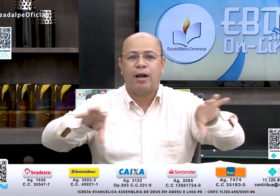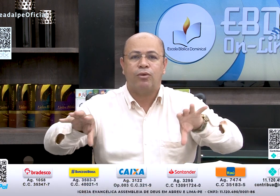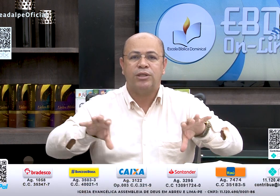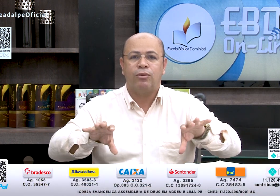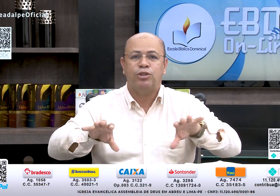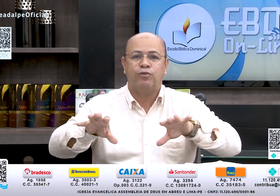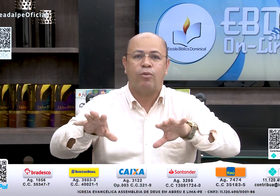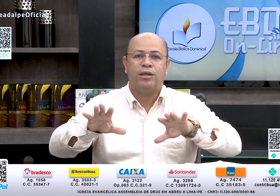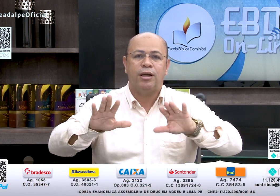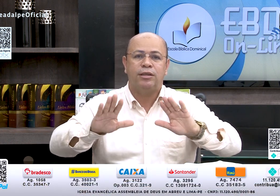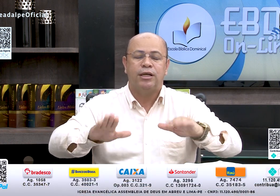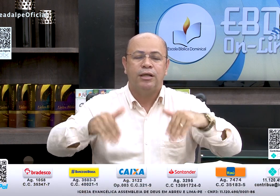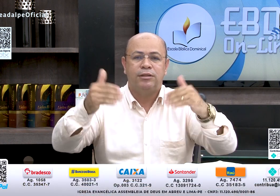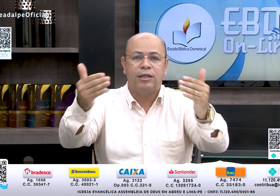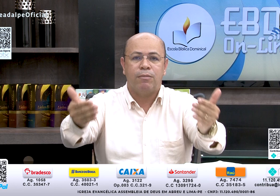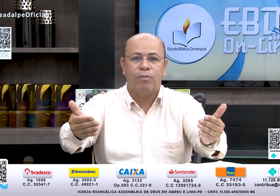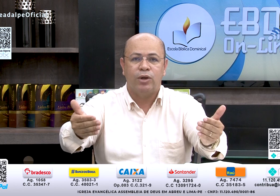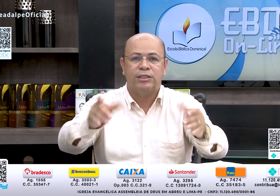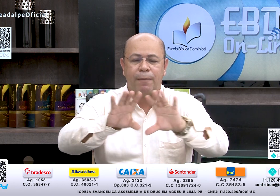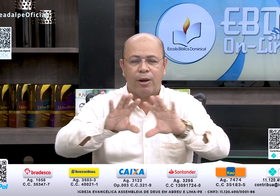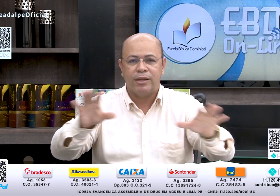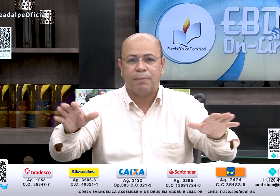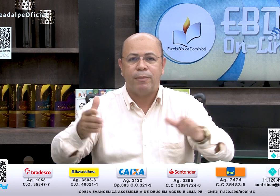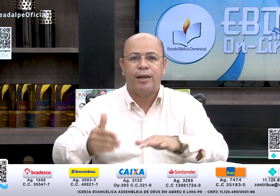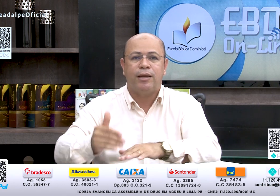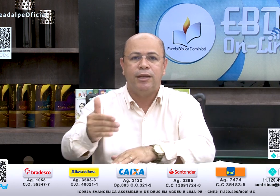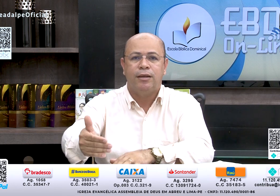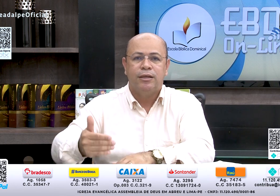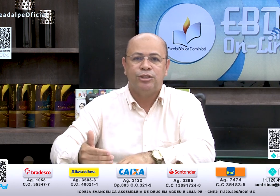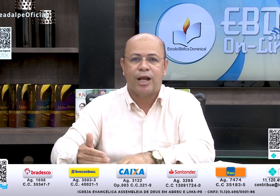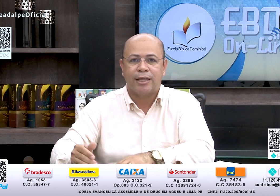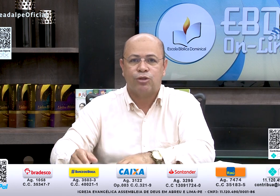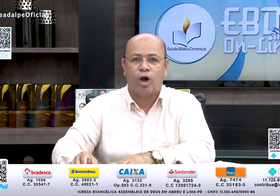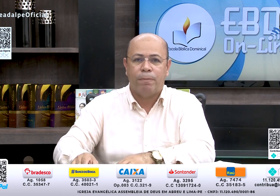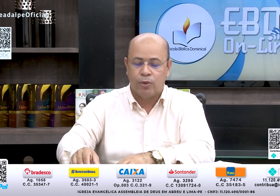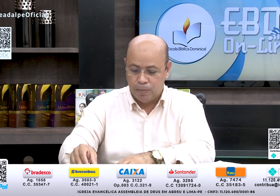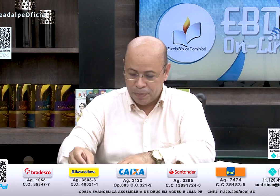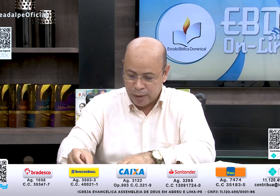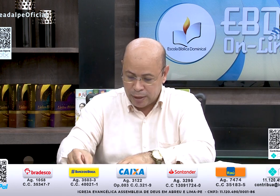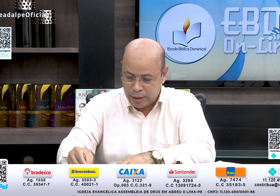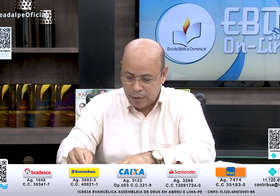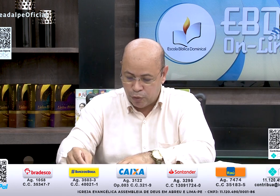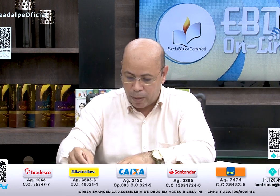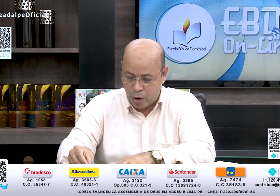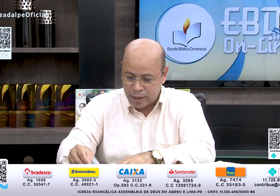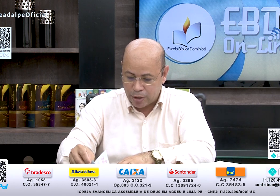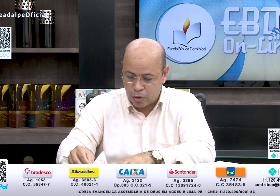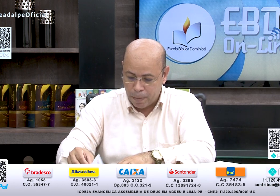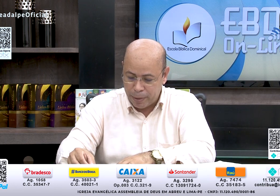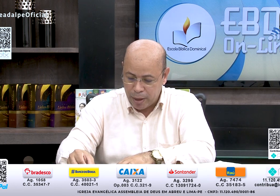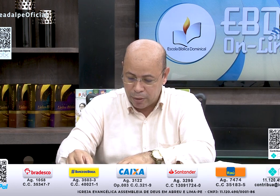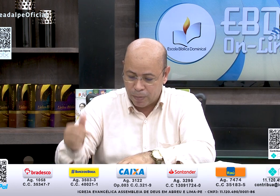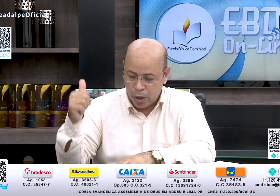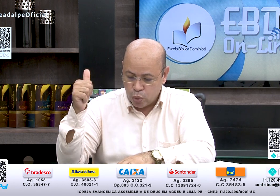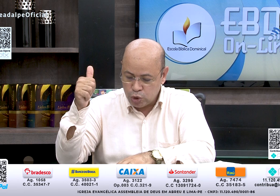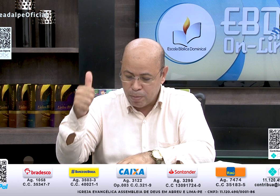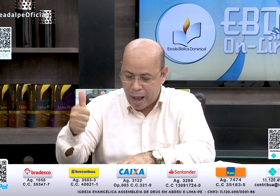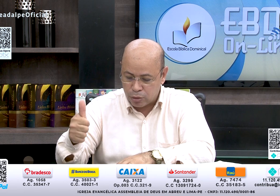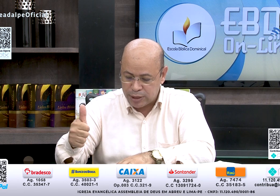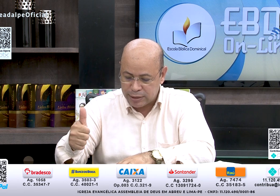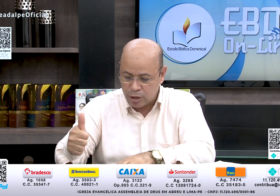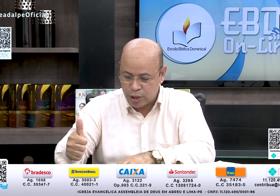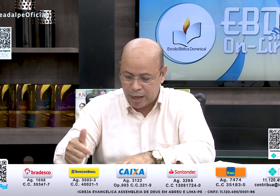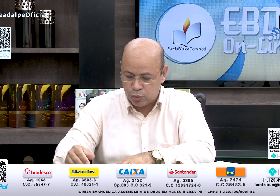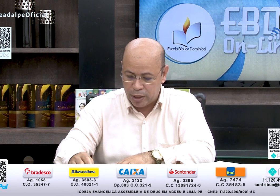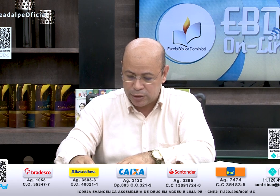pode trabalhar com os alunos de forma que eles tentem memorizar, pelo menos a primeira linha, de cada tópico que for abordado. Como, primeiro, os